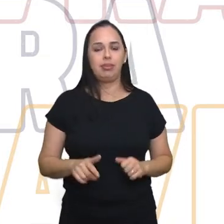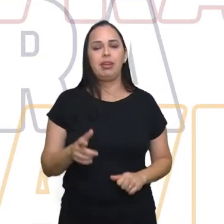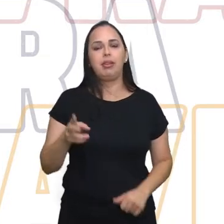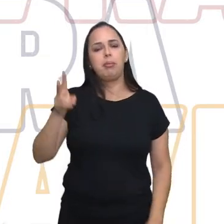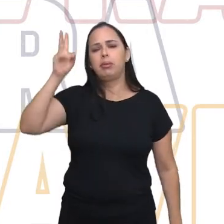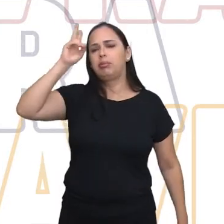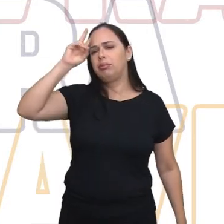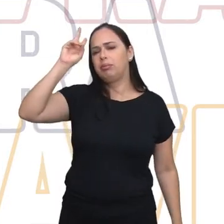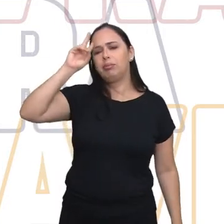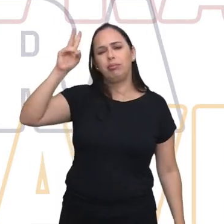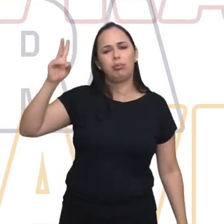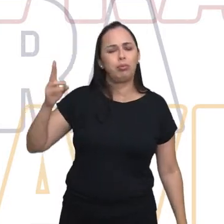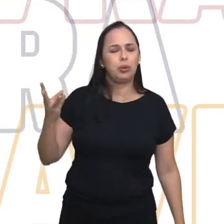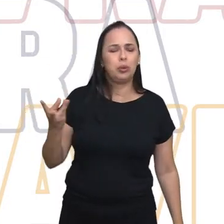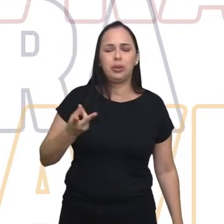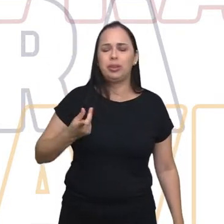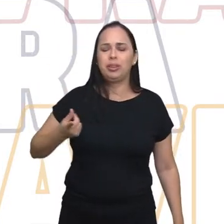uma história muito